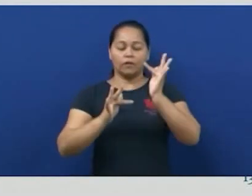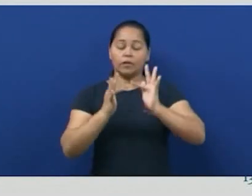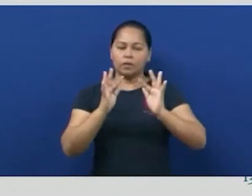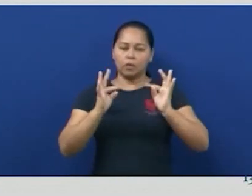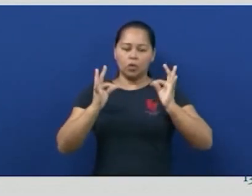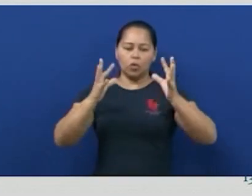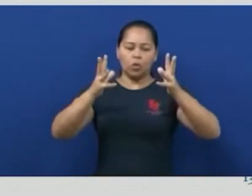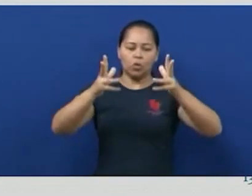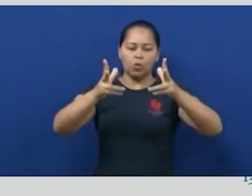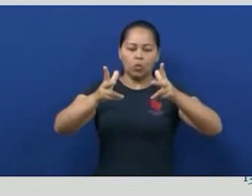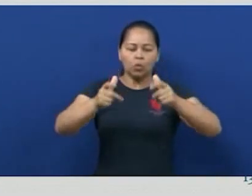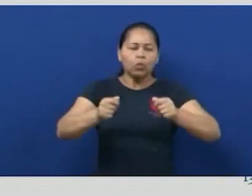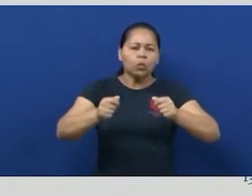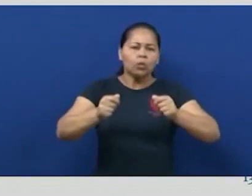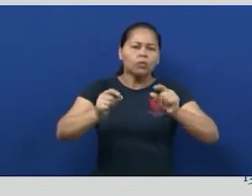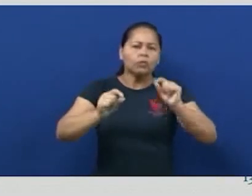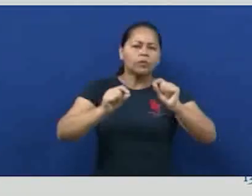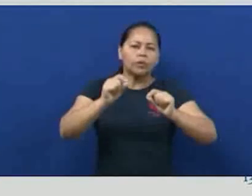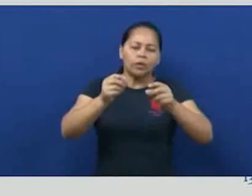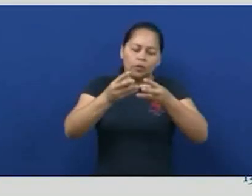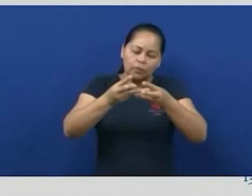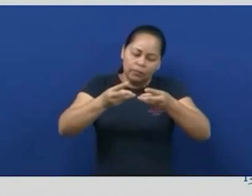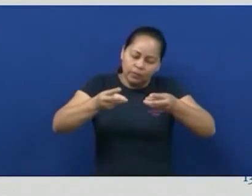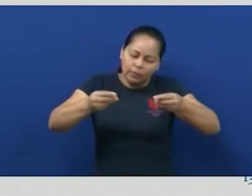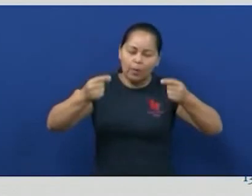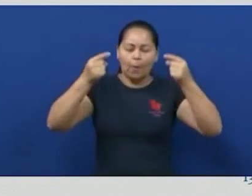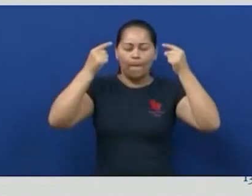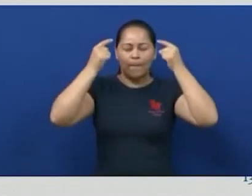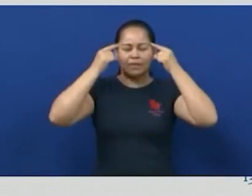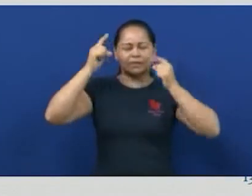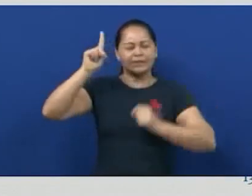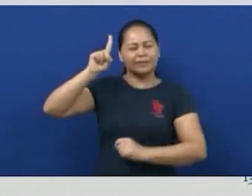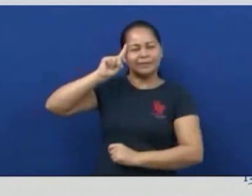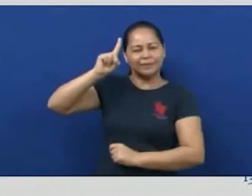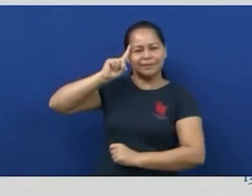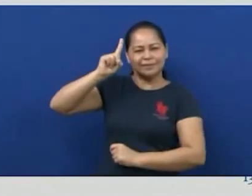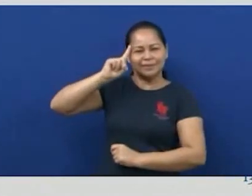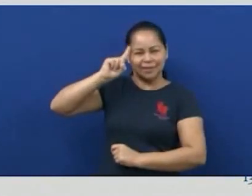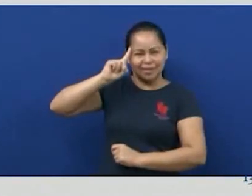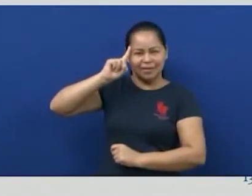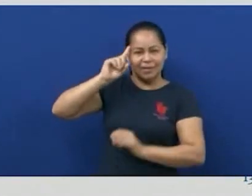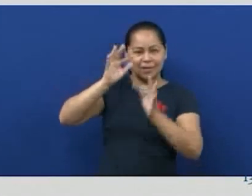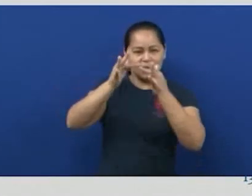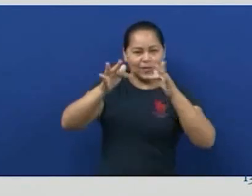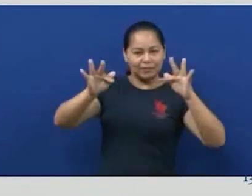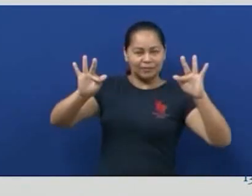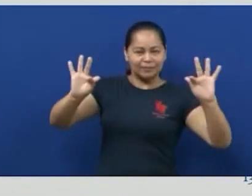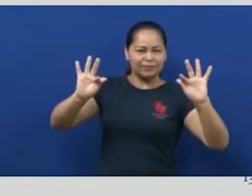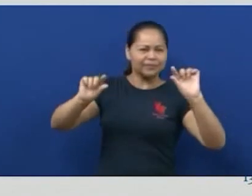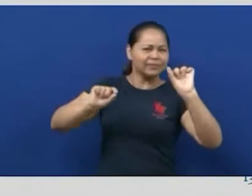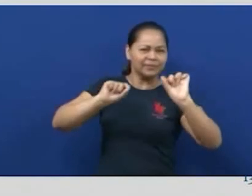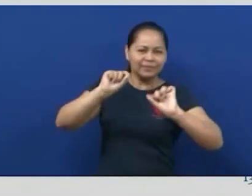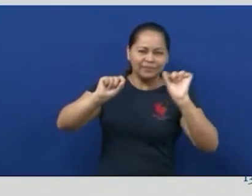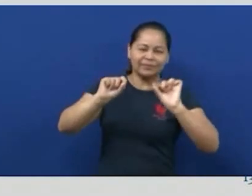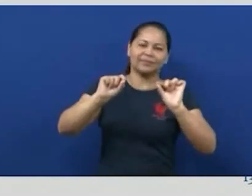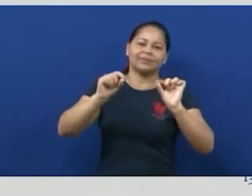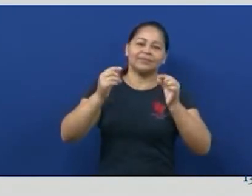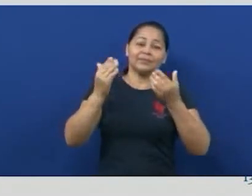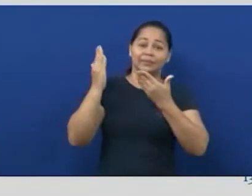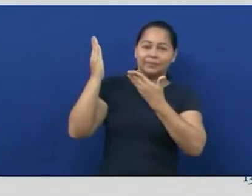todo, não é nada mais do que o refinamento do pensamento diário. É uma frase muito linda de Albert Einstein.